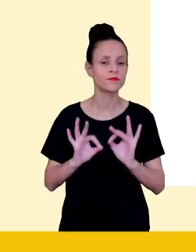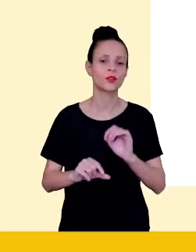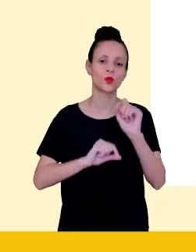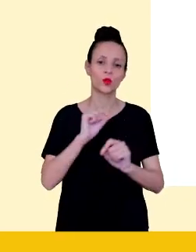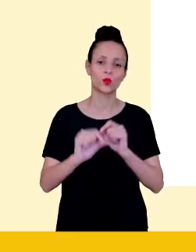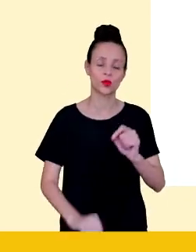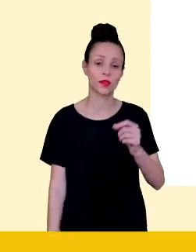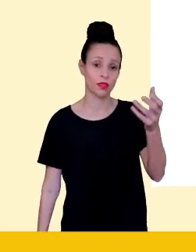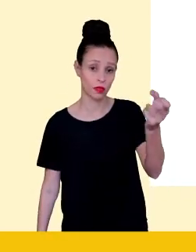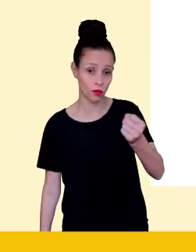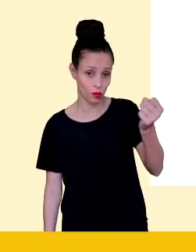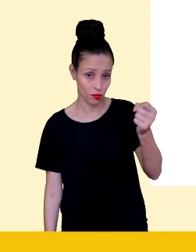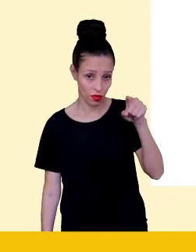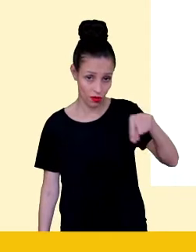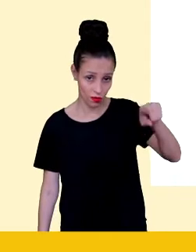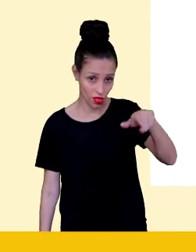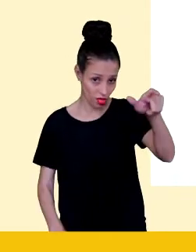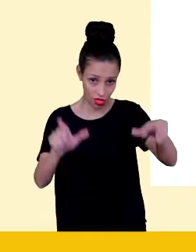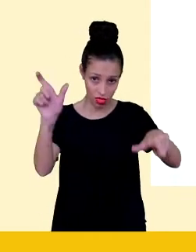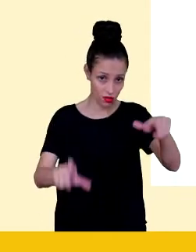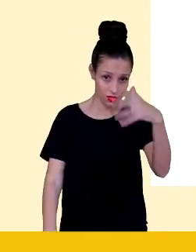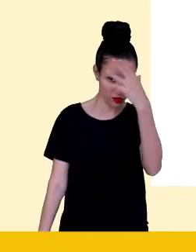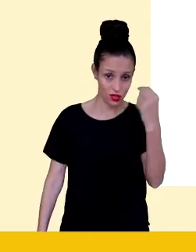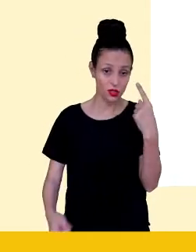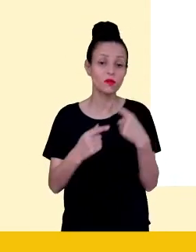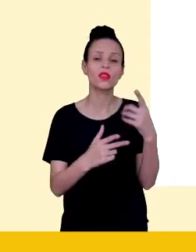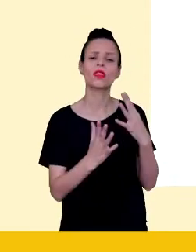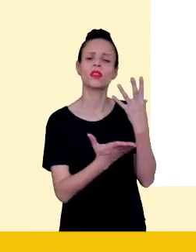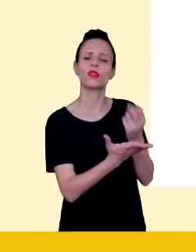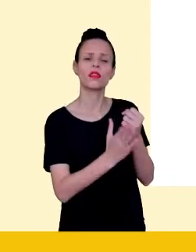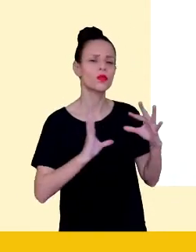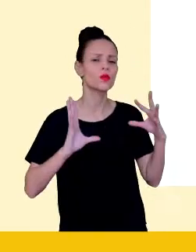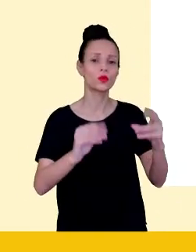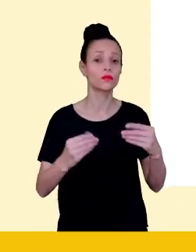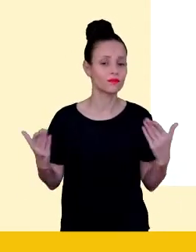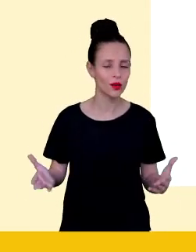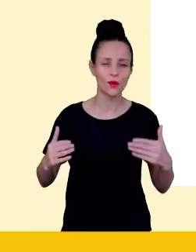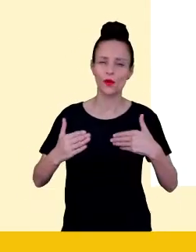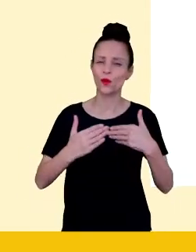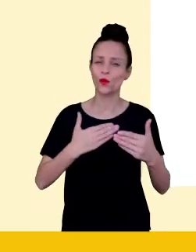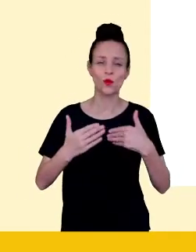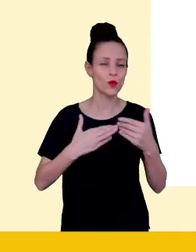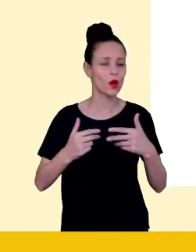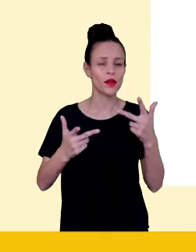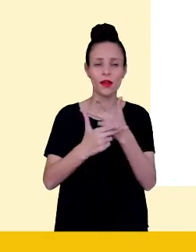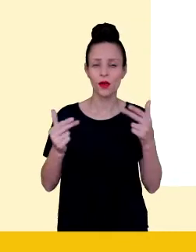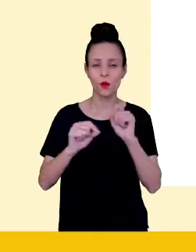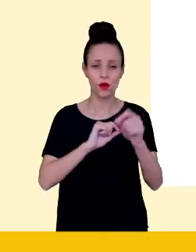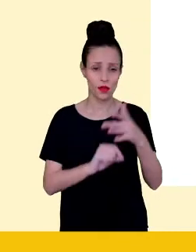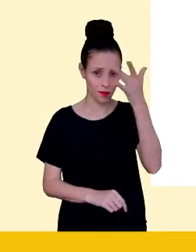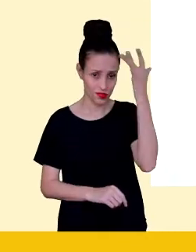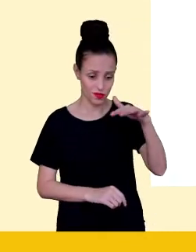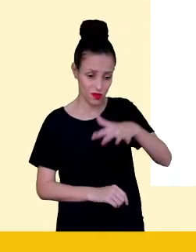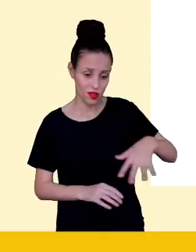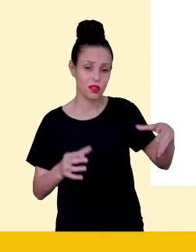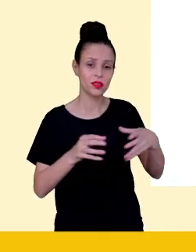fala ficou assim, bem fixo de que os brancos não esquecem porque tem tudo registrado. Então, qualquer